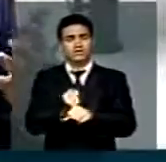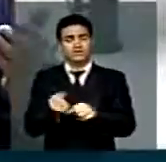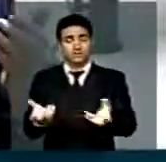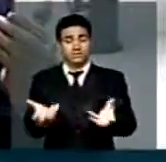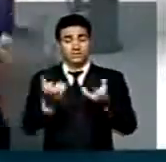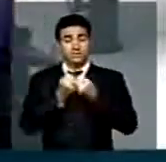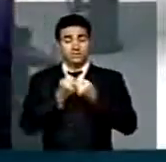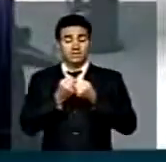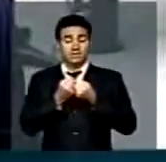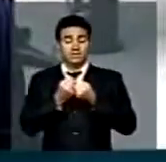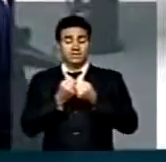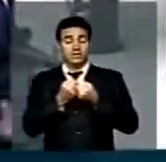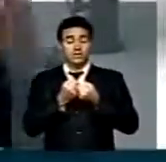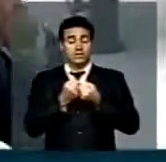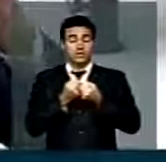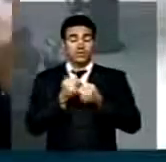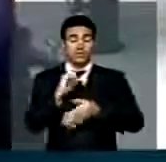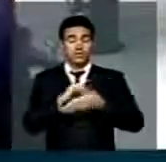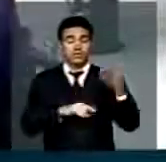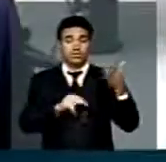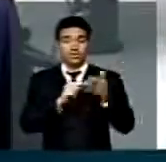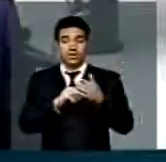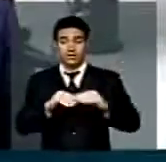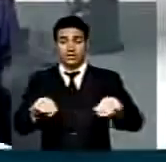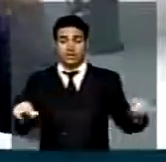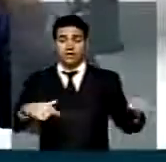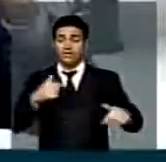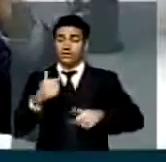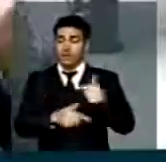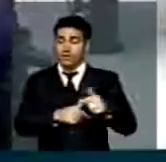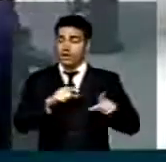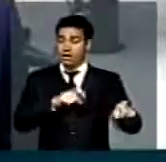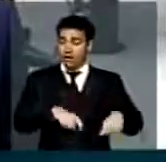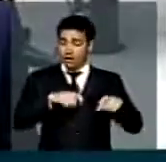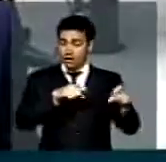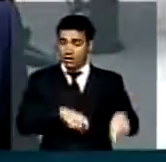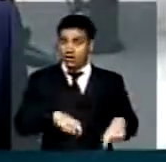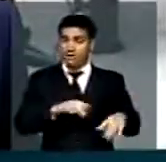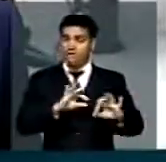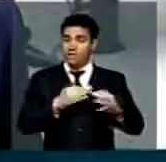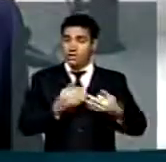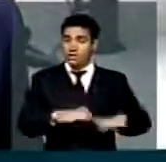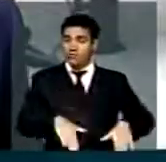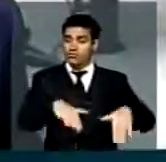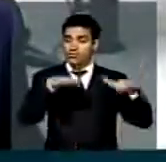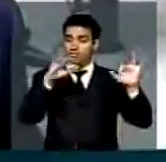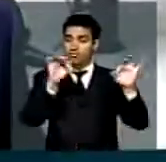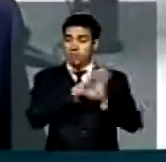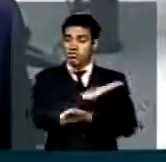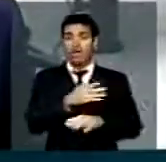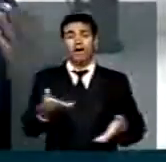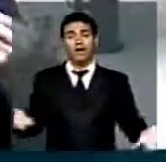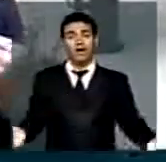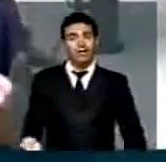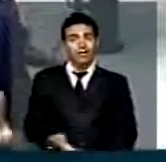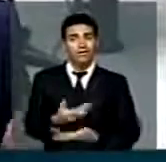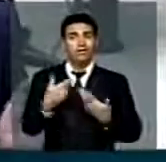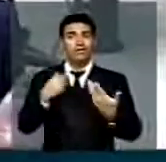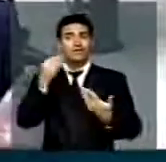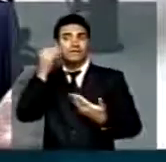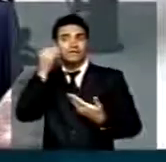receberam o título da sua terra, trabalham na sua terra, criaram a sua família na sua terra e agora